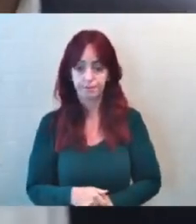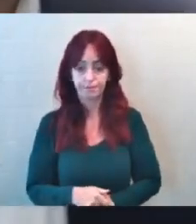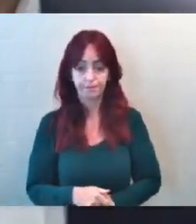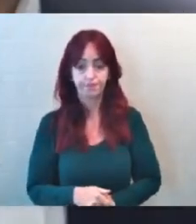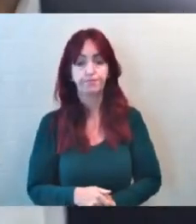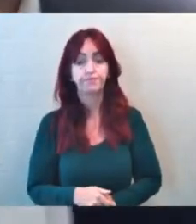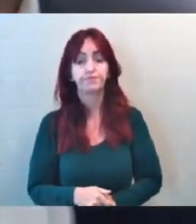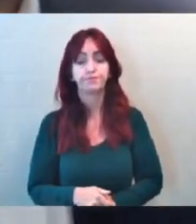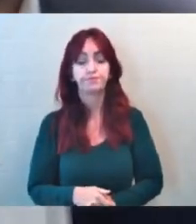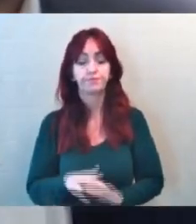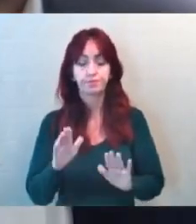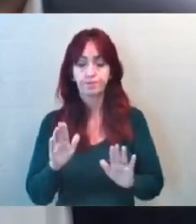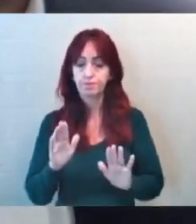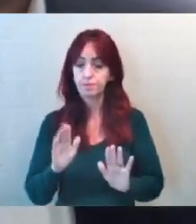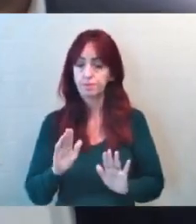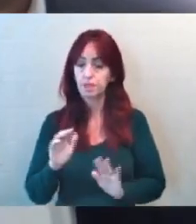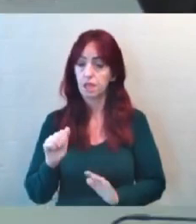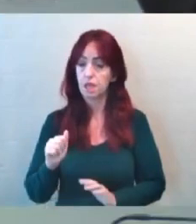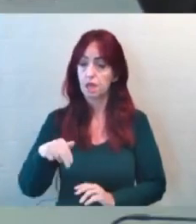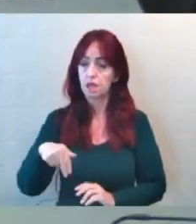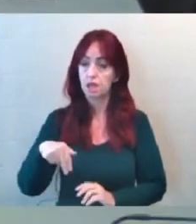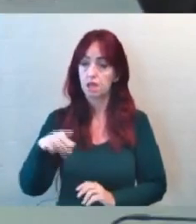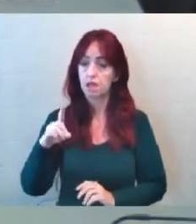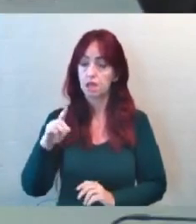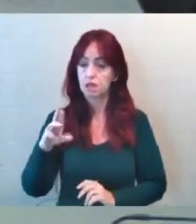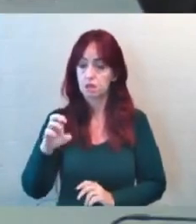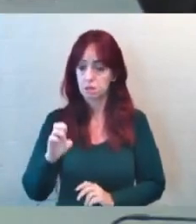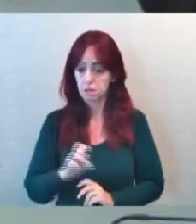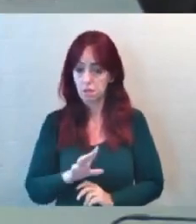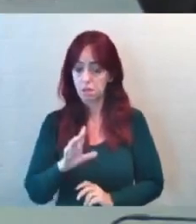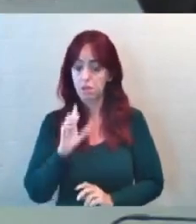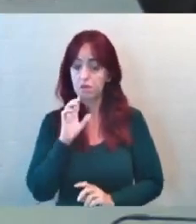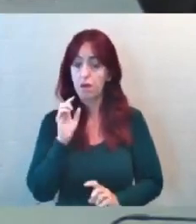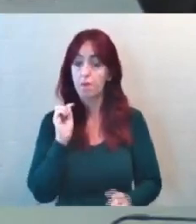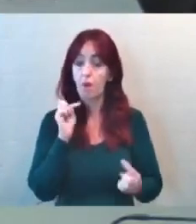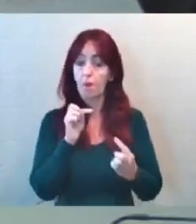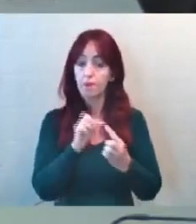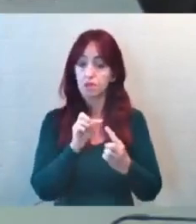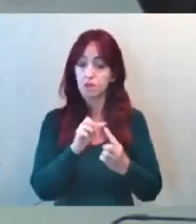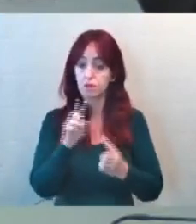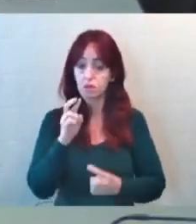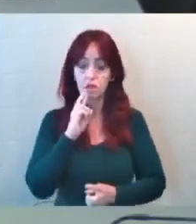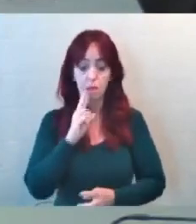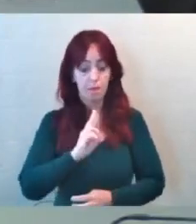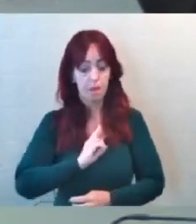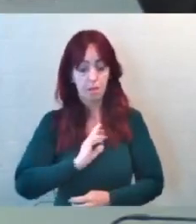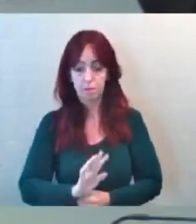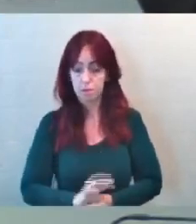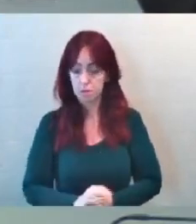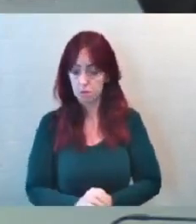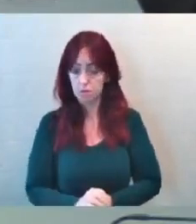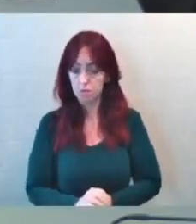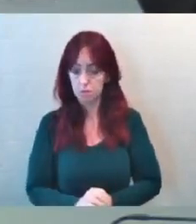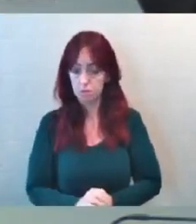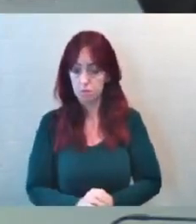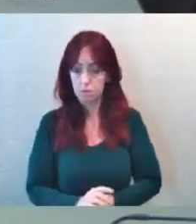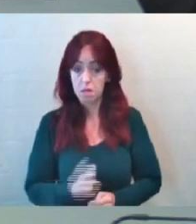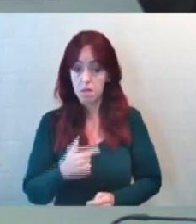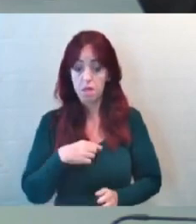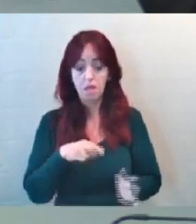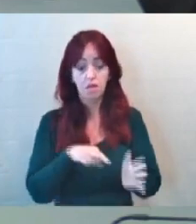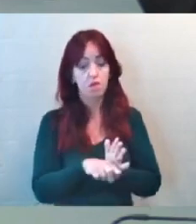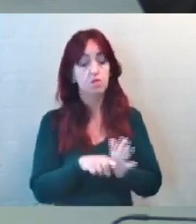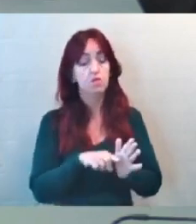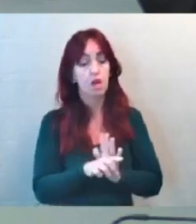André, de forma objetiva, o senhor não respondeu a pergunta. E esse é o questionamento.